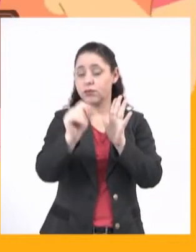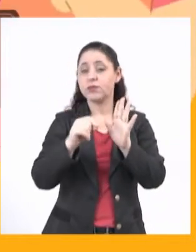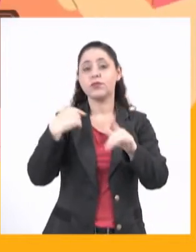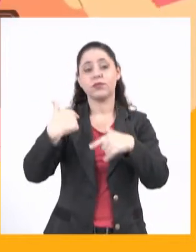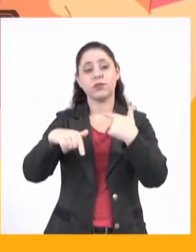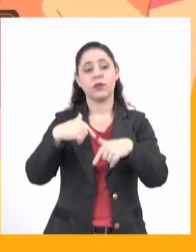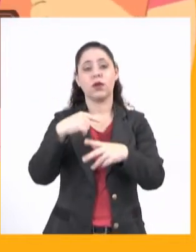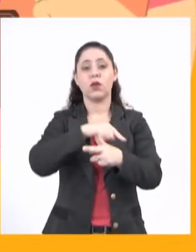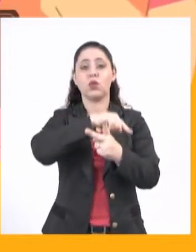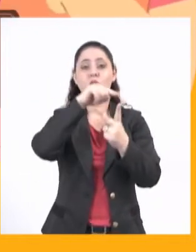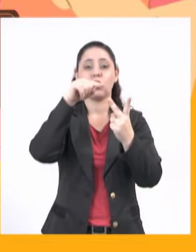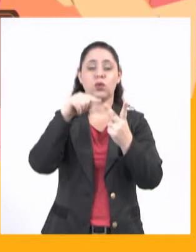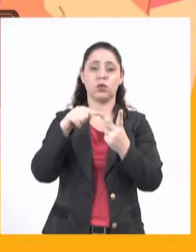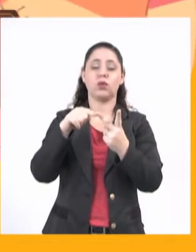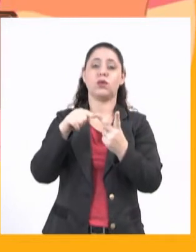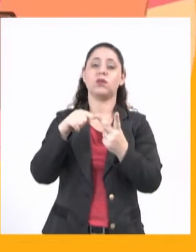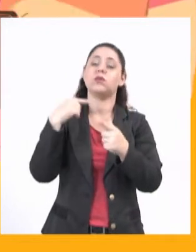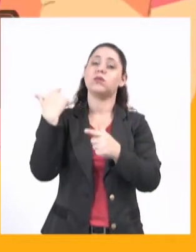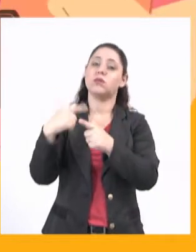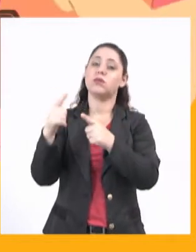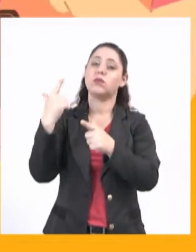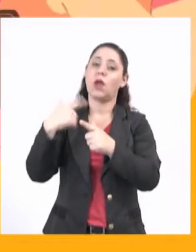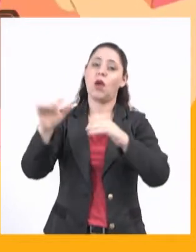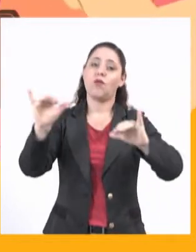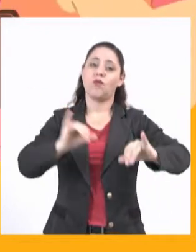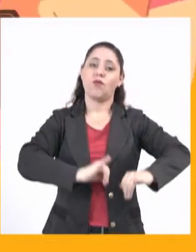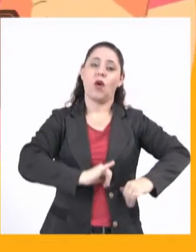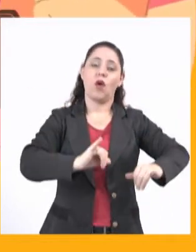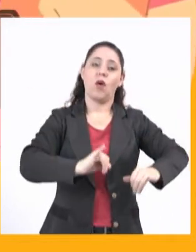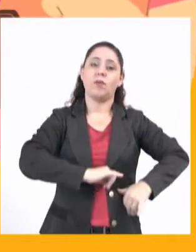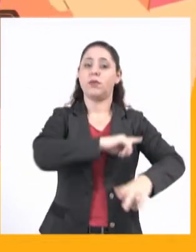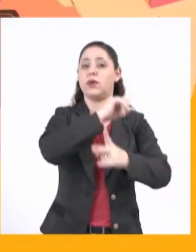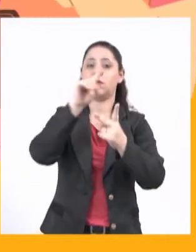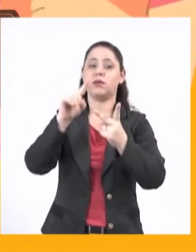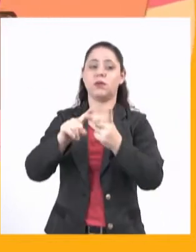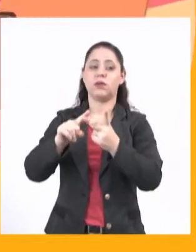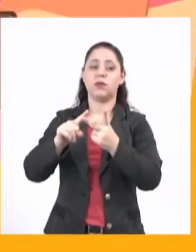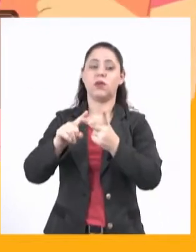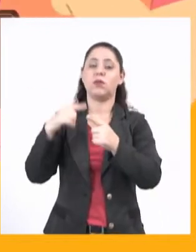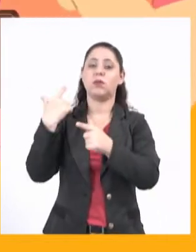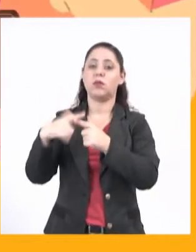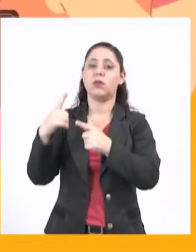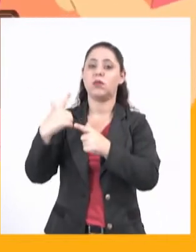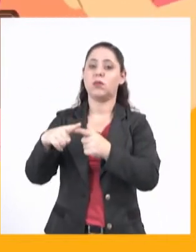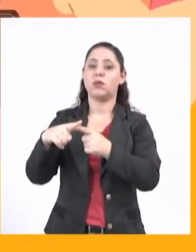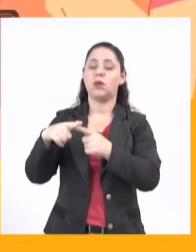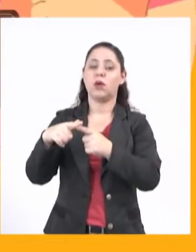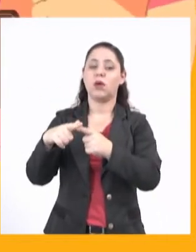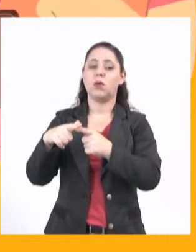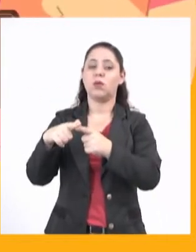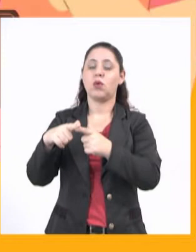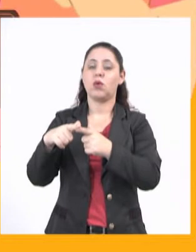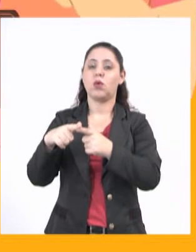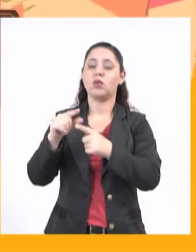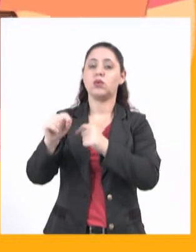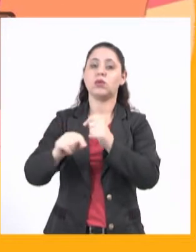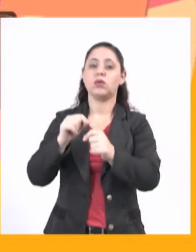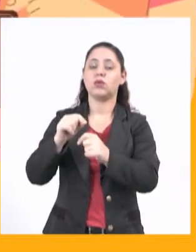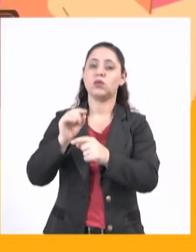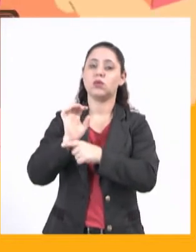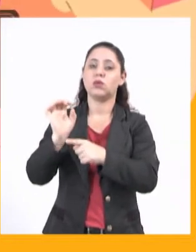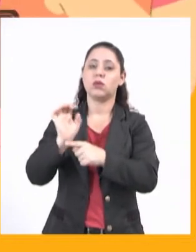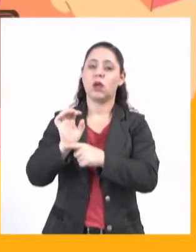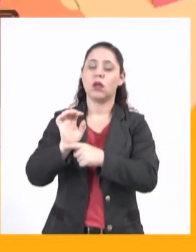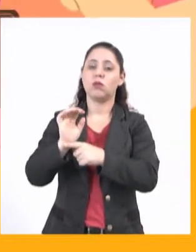trabalhe aí em dois pontos de problemas, que é a fome e, de certa forma, outro problema que é a obesidade dentro do estado. E